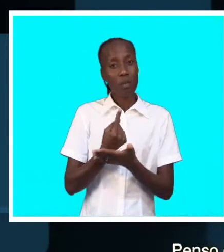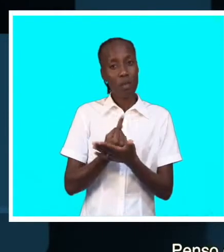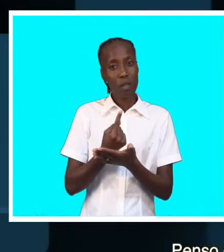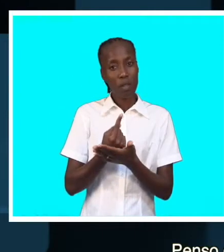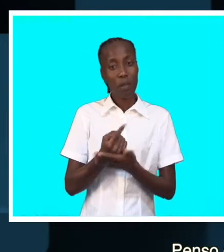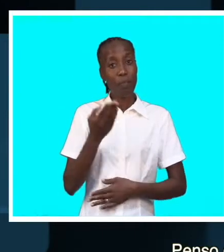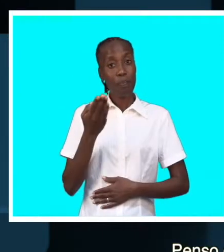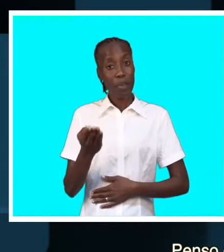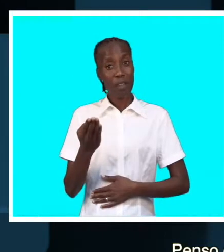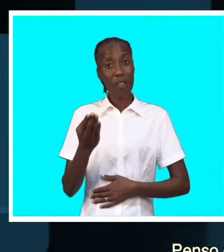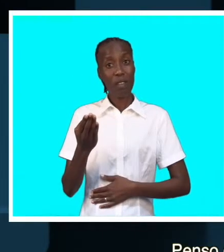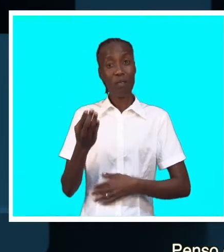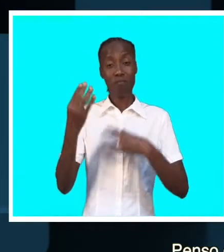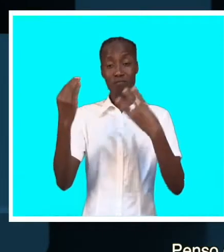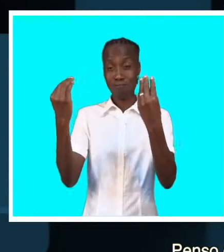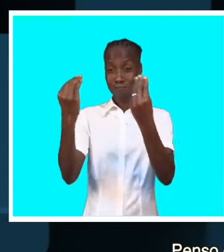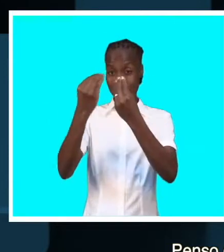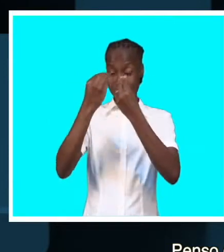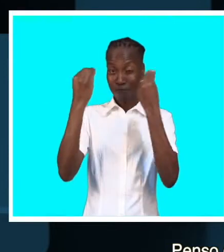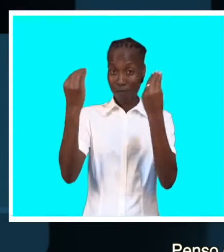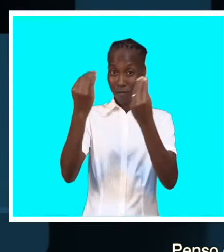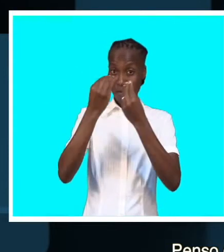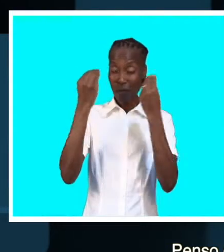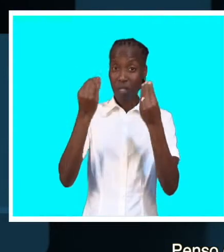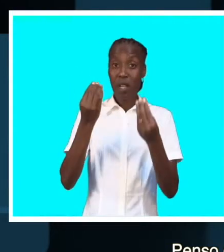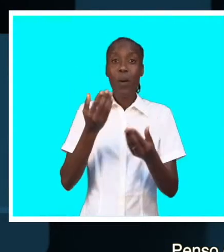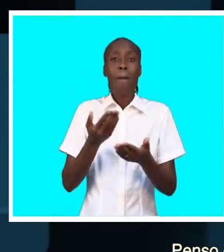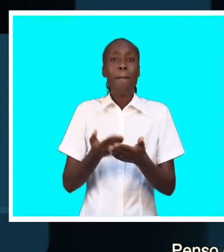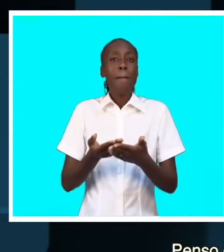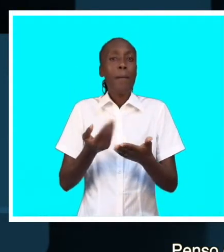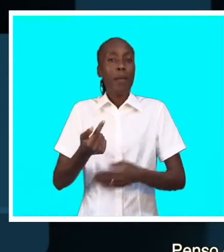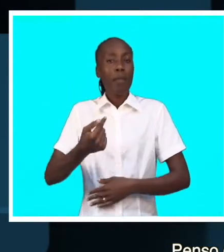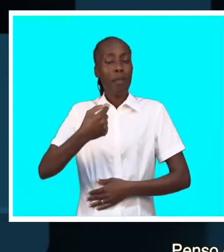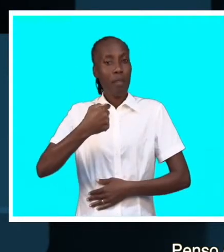Penso que é muito relevante, foi relevante essa capacitação, porque